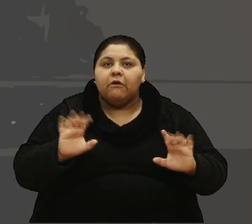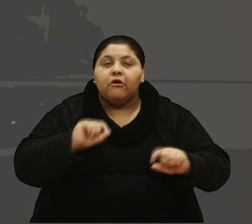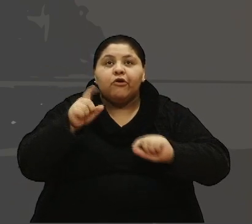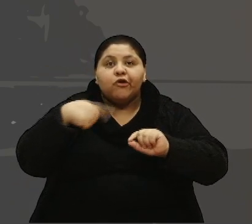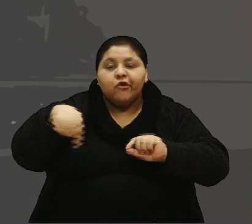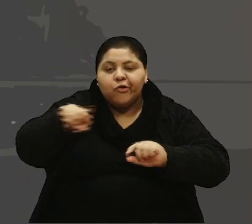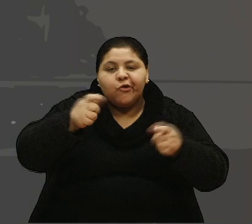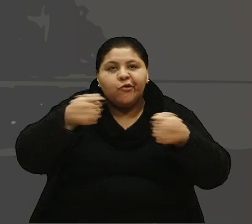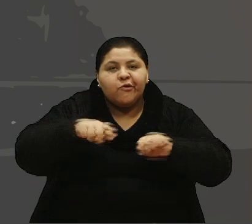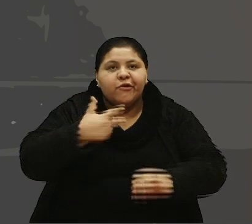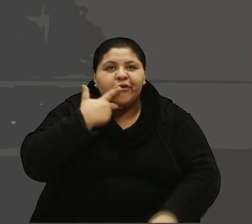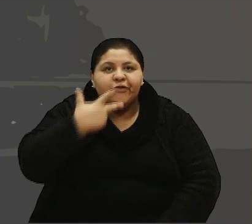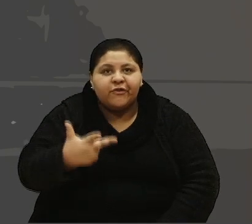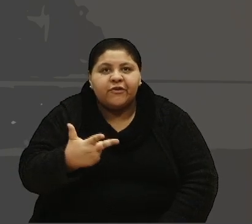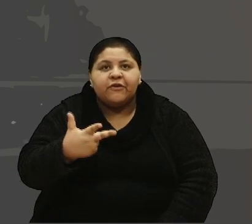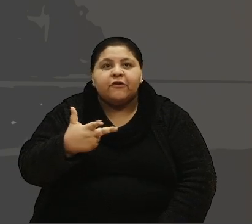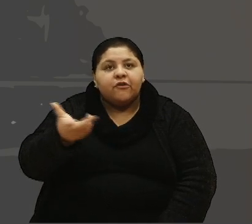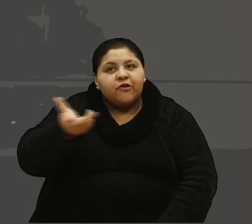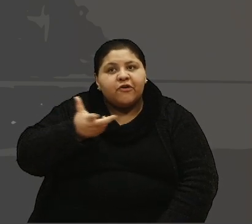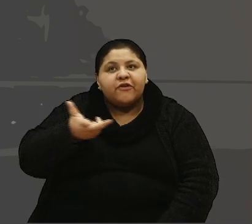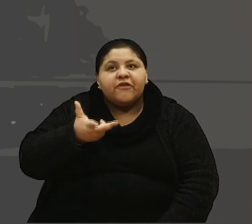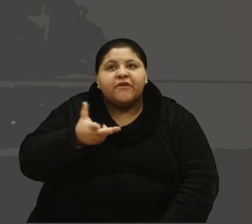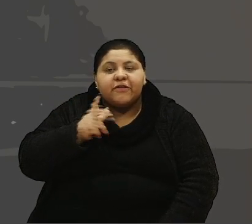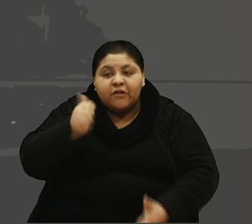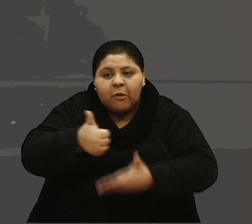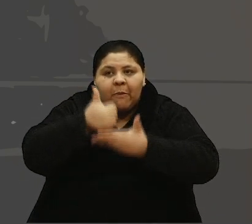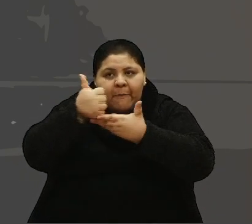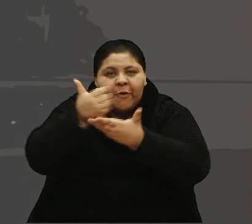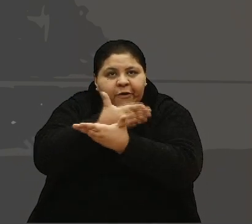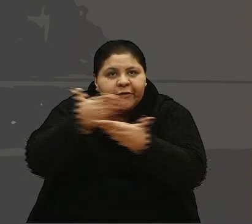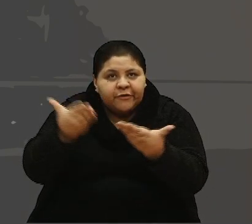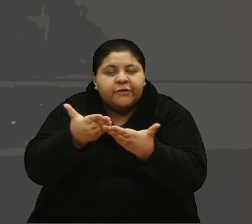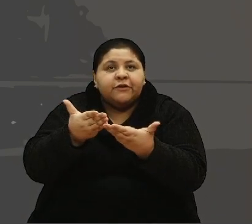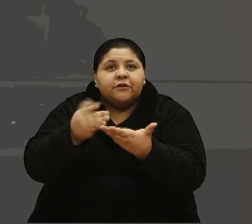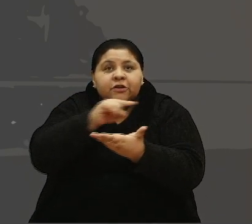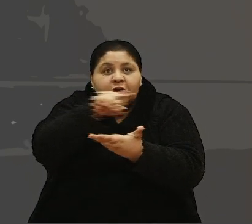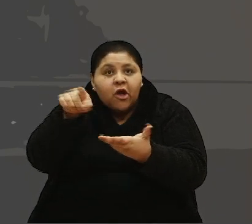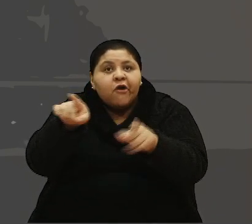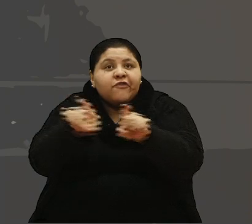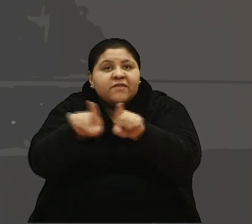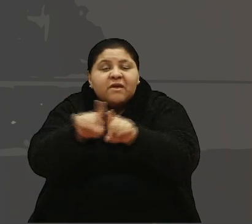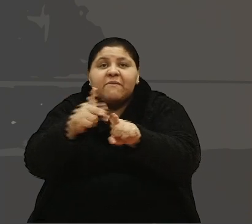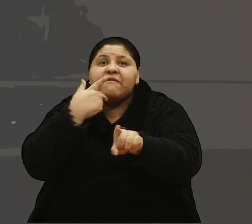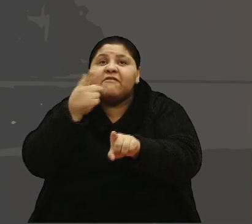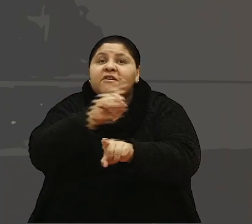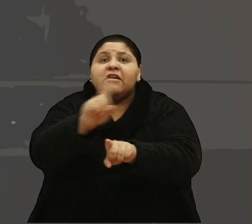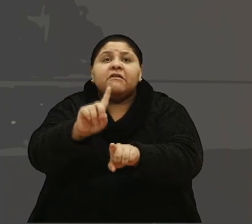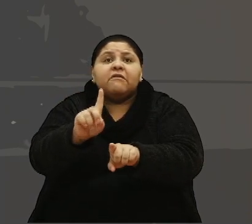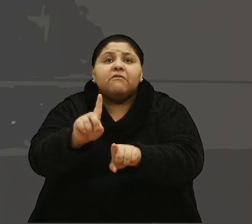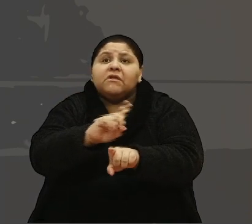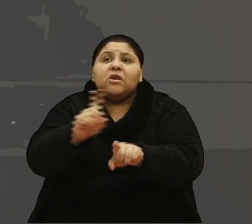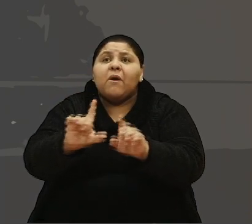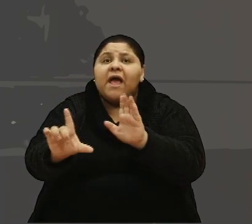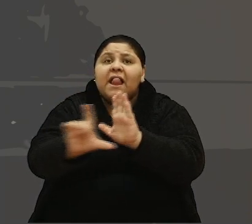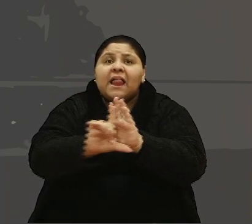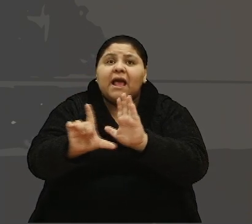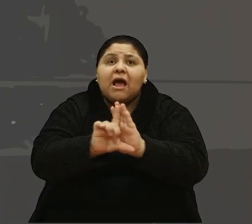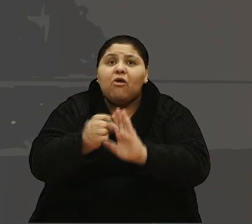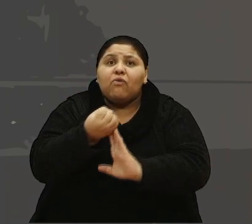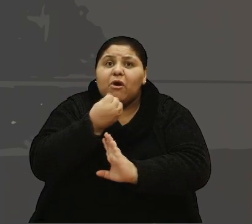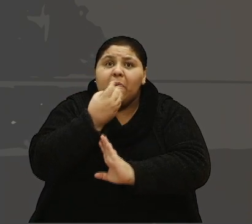nós precisamos dizer, e o que nós queremos o apoio dos colegas, é que vocês também digam que isso não é legal, que isso não